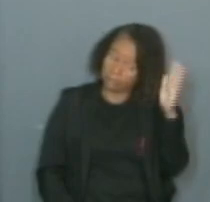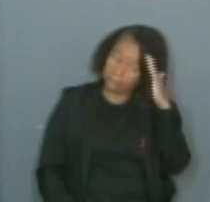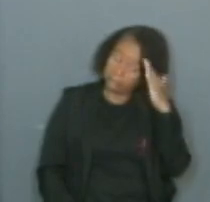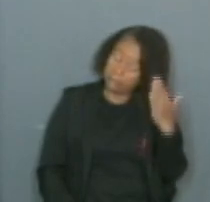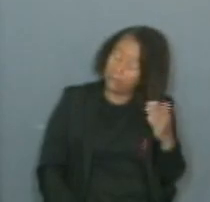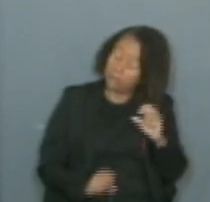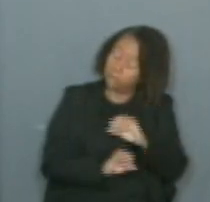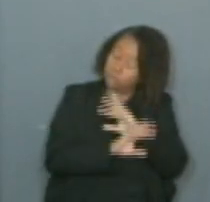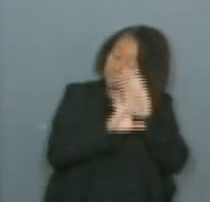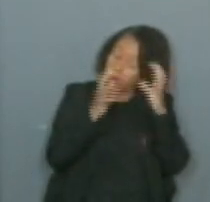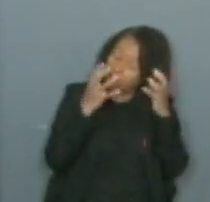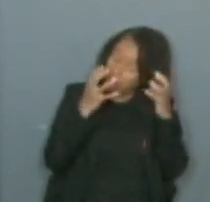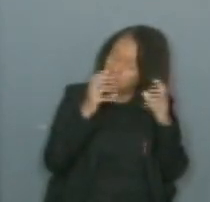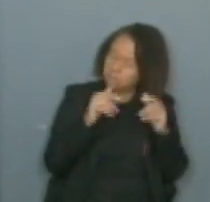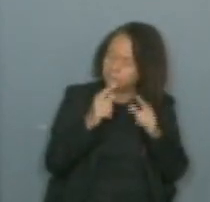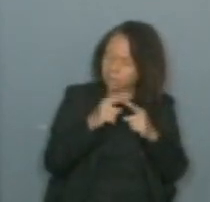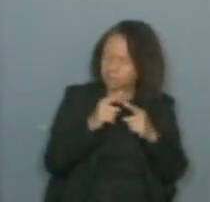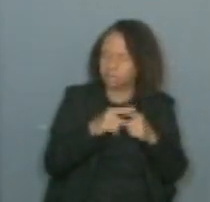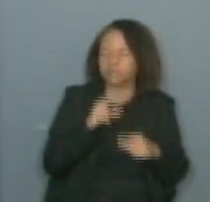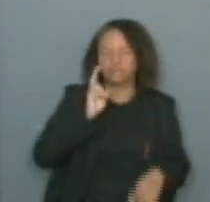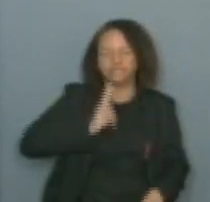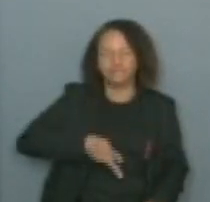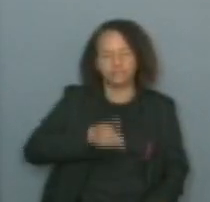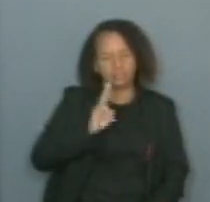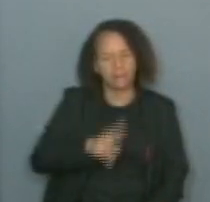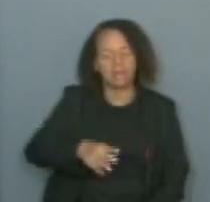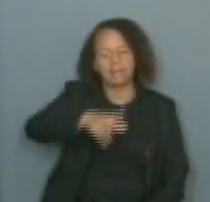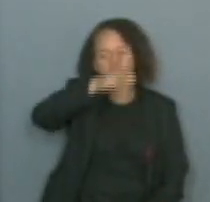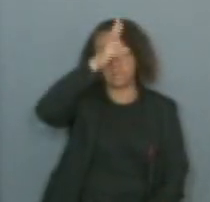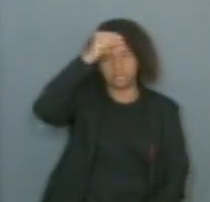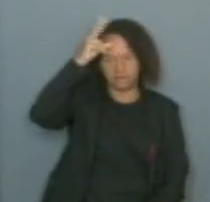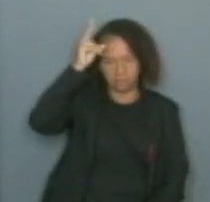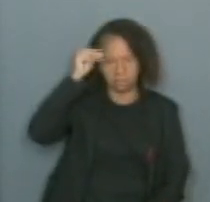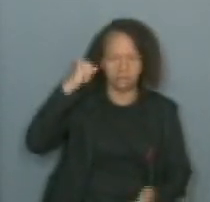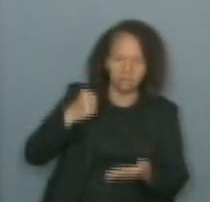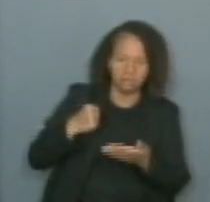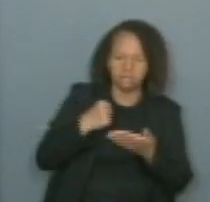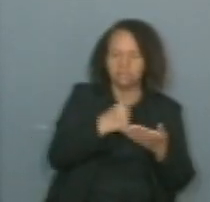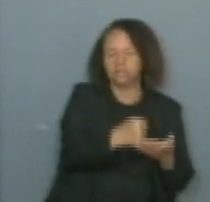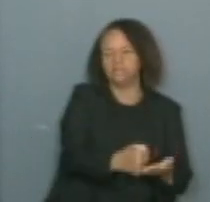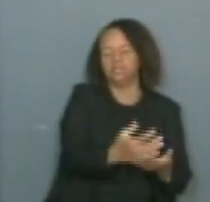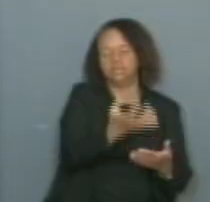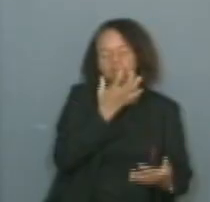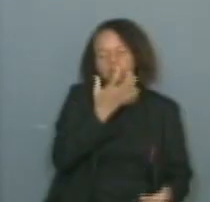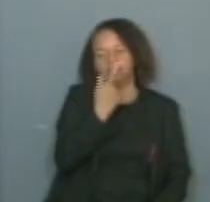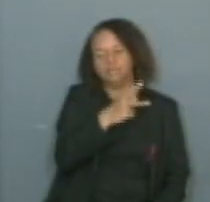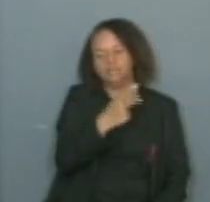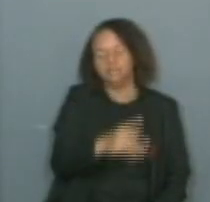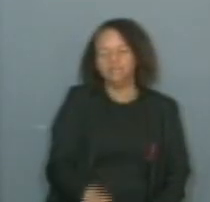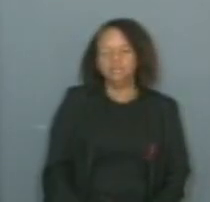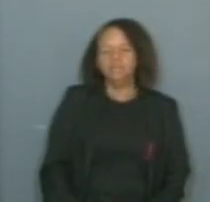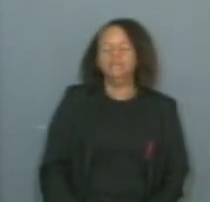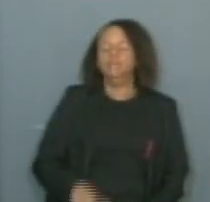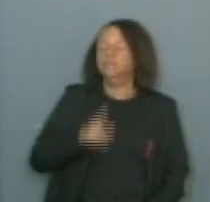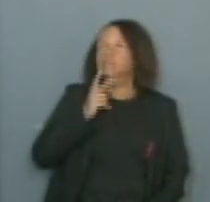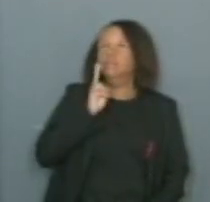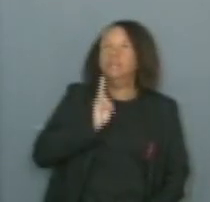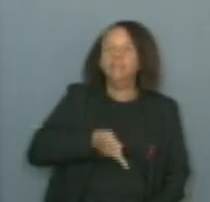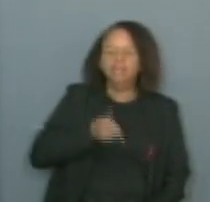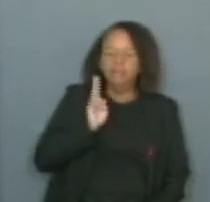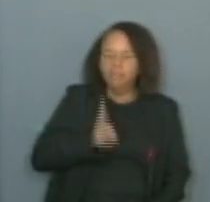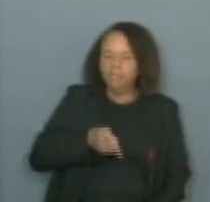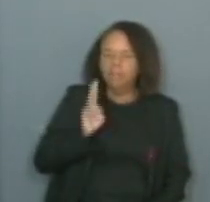ter transparência. Porque quase sempre a prefeitura vai beneficiar quem ela quer. E quase sempre ela